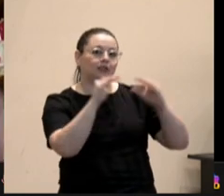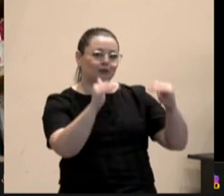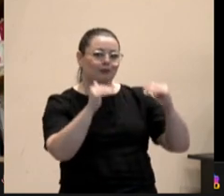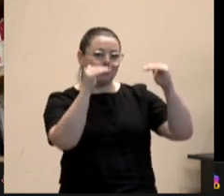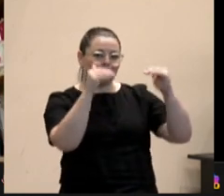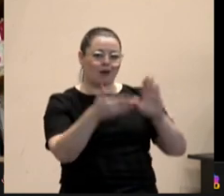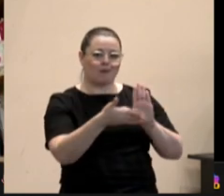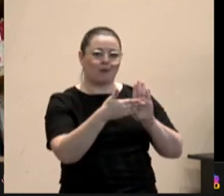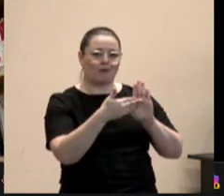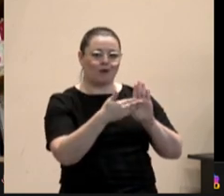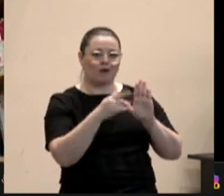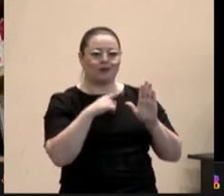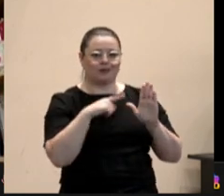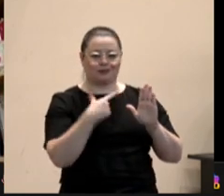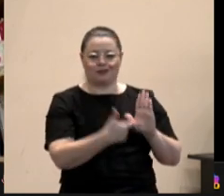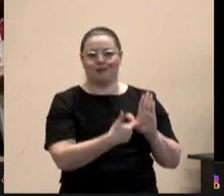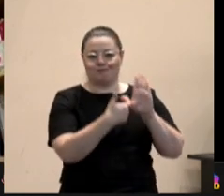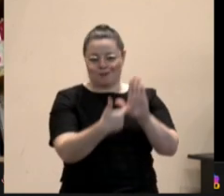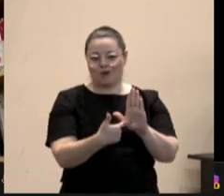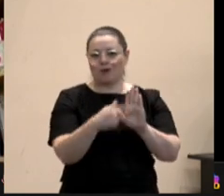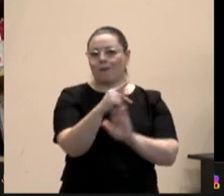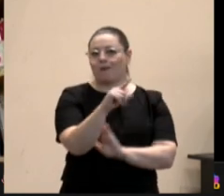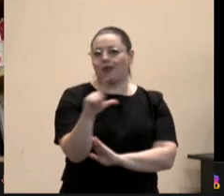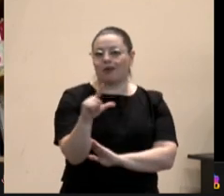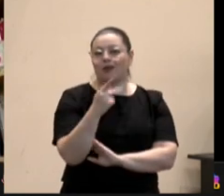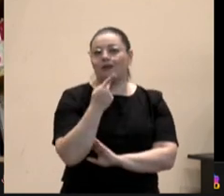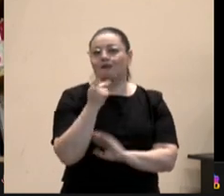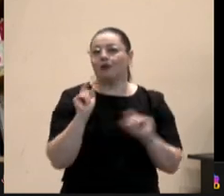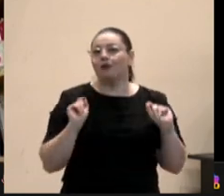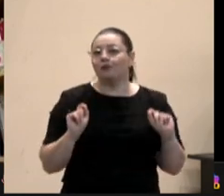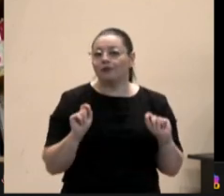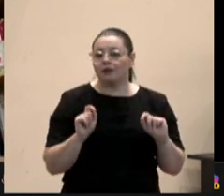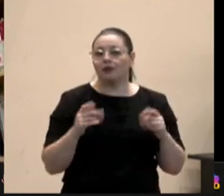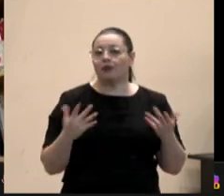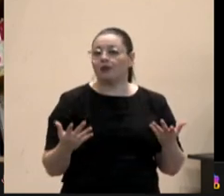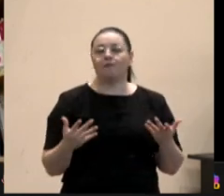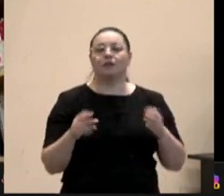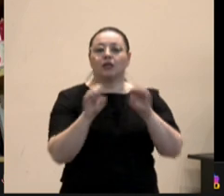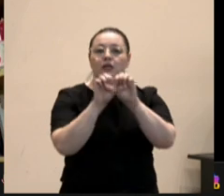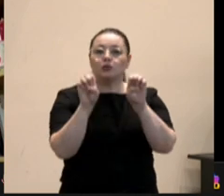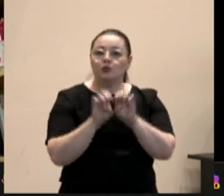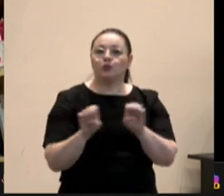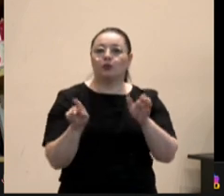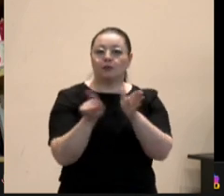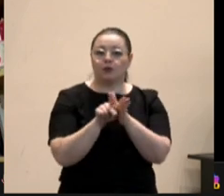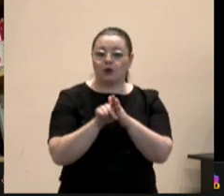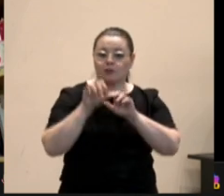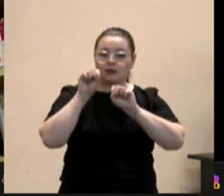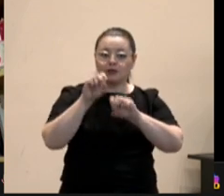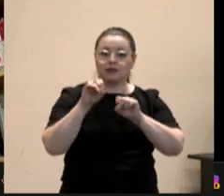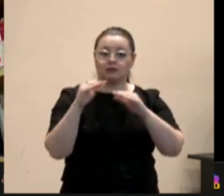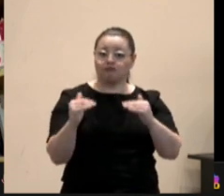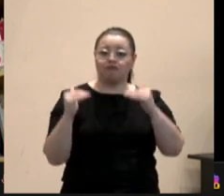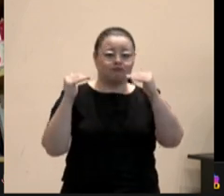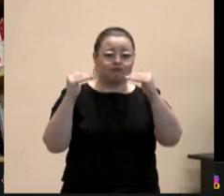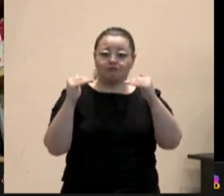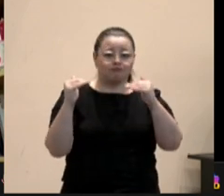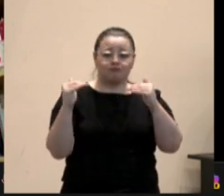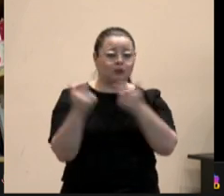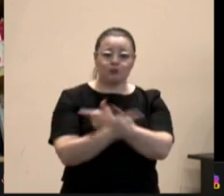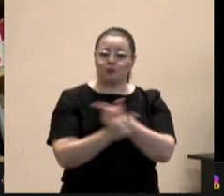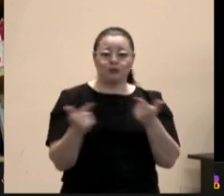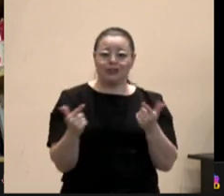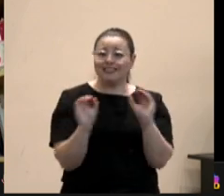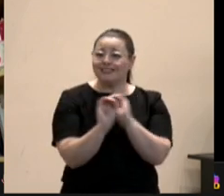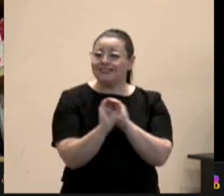superior apresentada no PL, questão de infraestrutura para o ensino superior não aparece no projeto de lei.